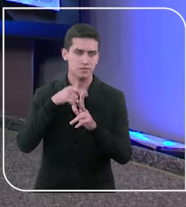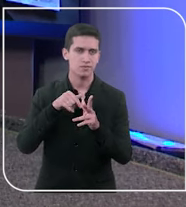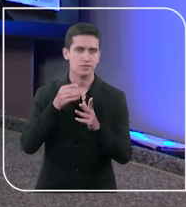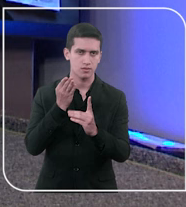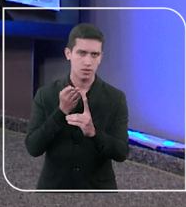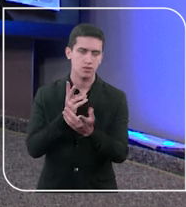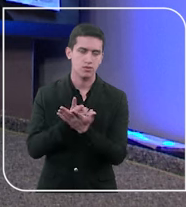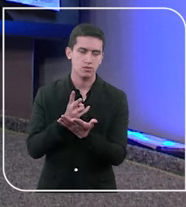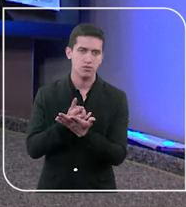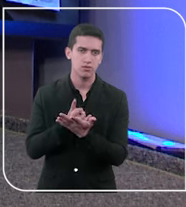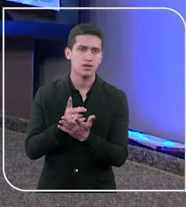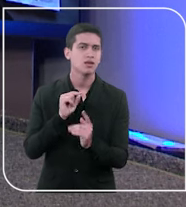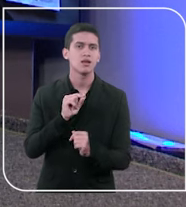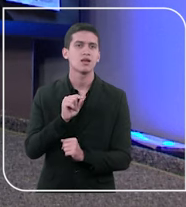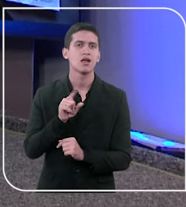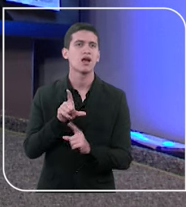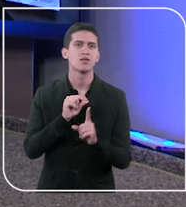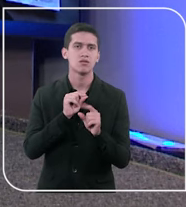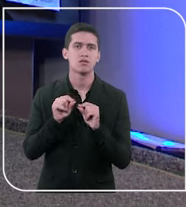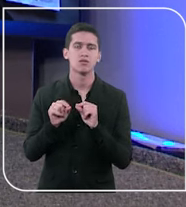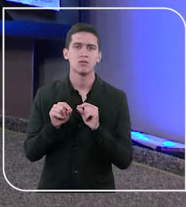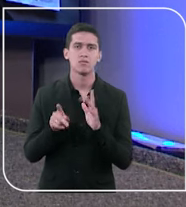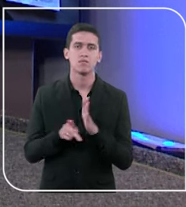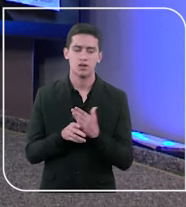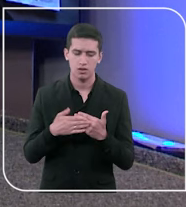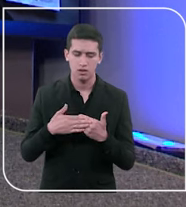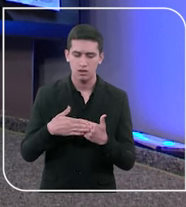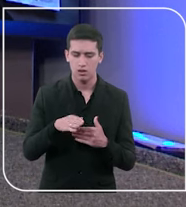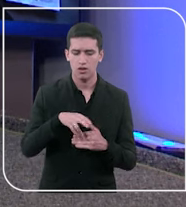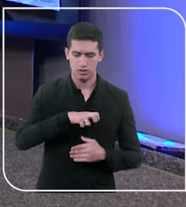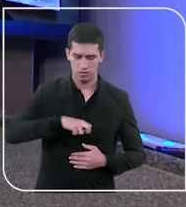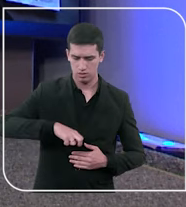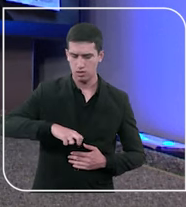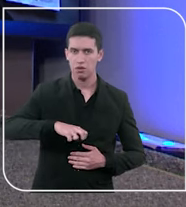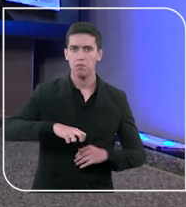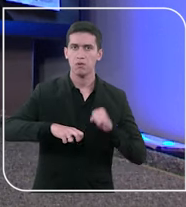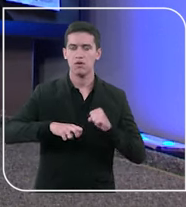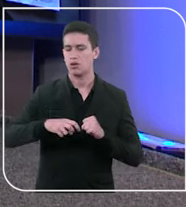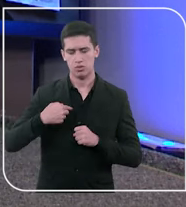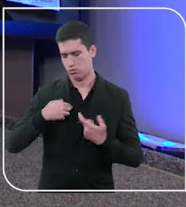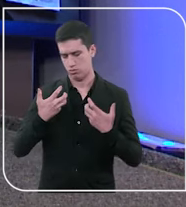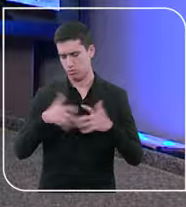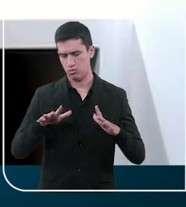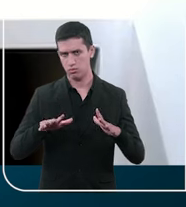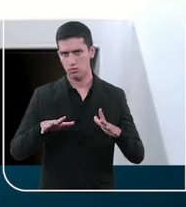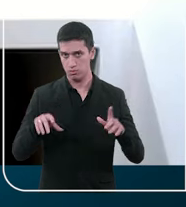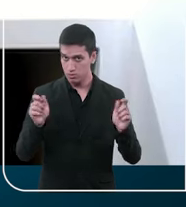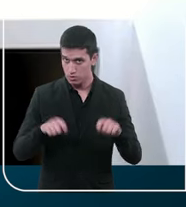professora Mayara, quem é escolhido para ser jurado pode se recusar?